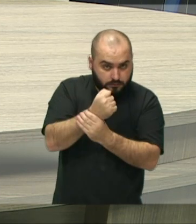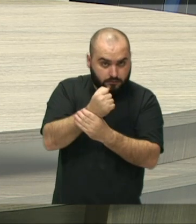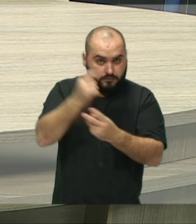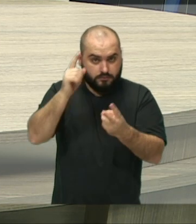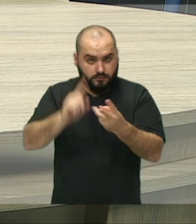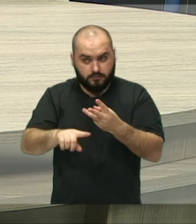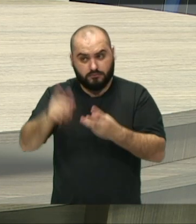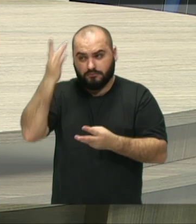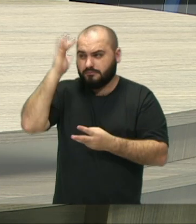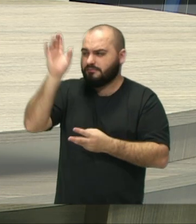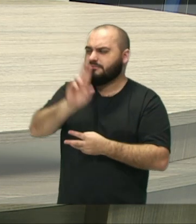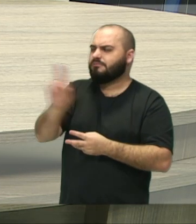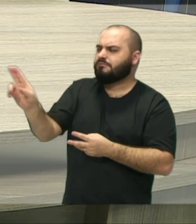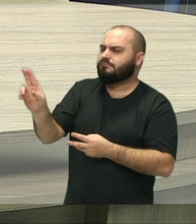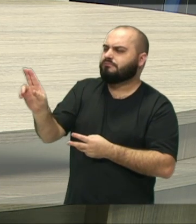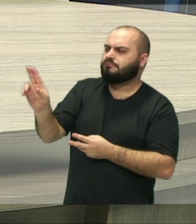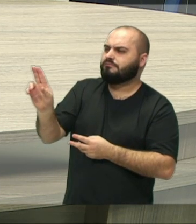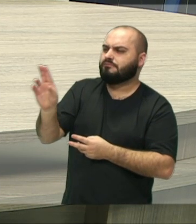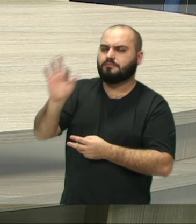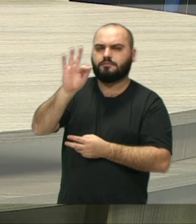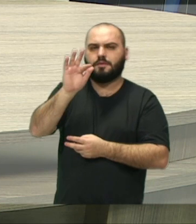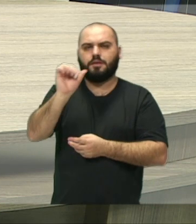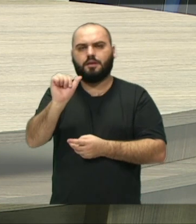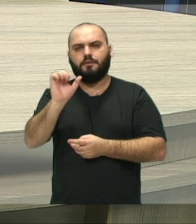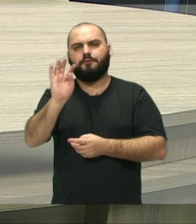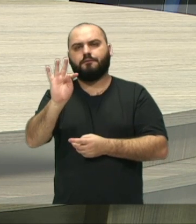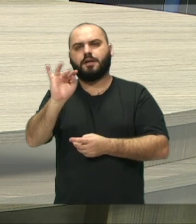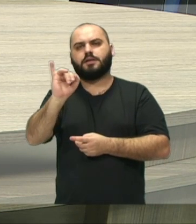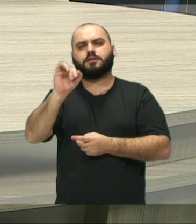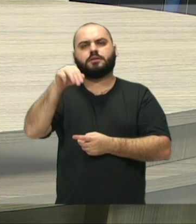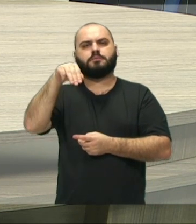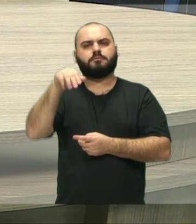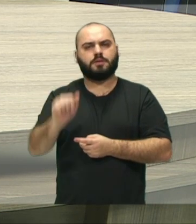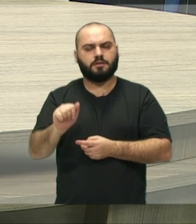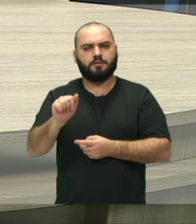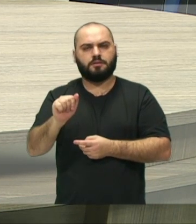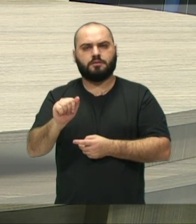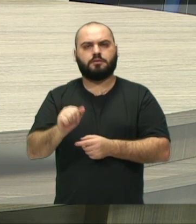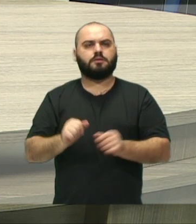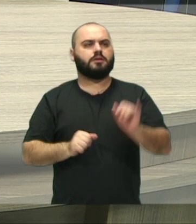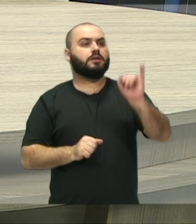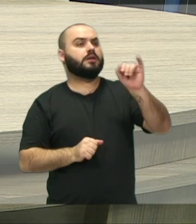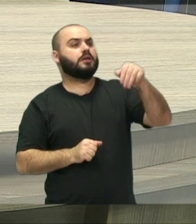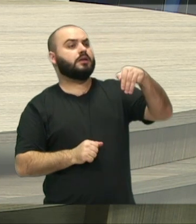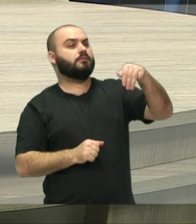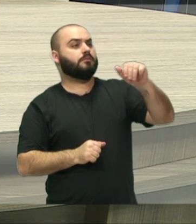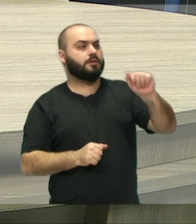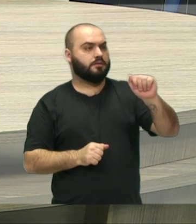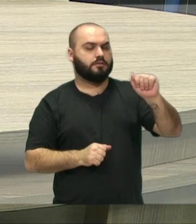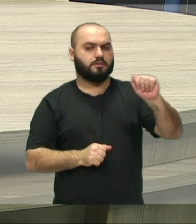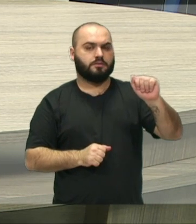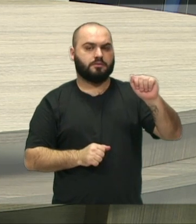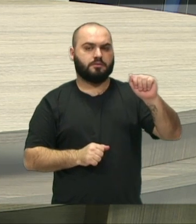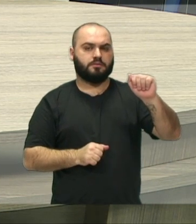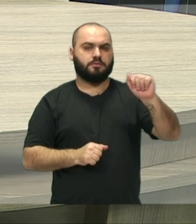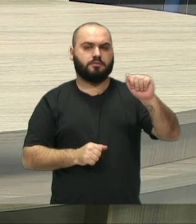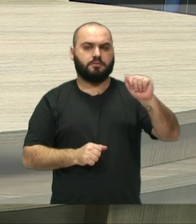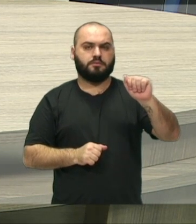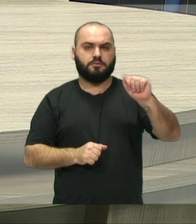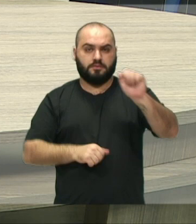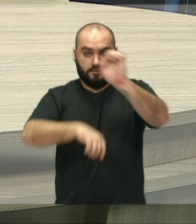hoje eu não sei como é que chama a Fátima, agora tem outro nome também, o Instituto de Meio Ambiente do